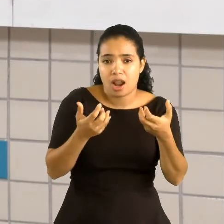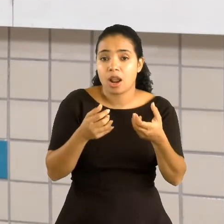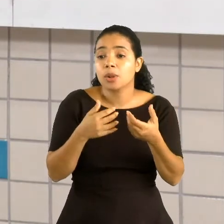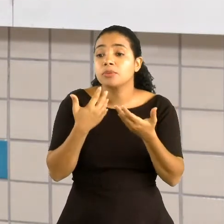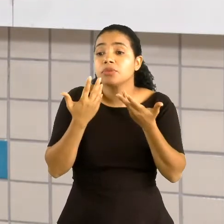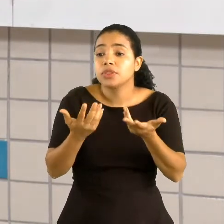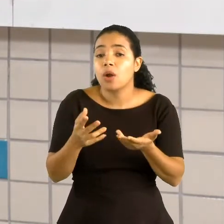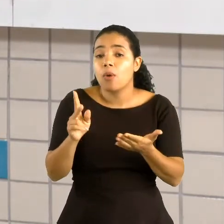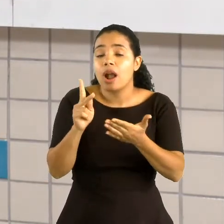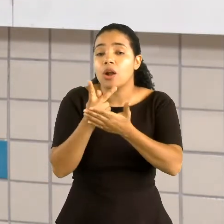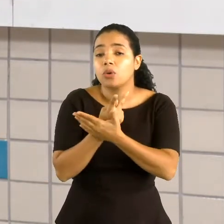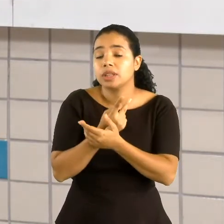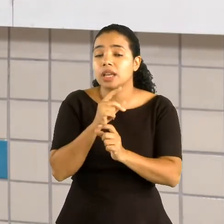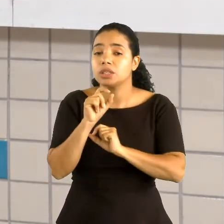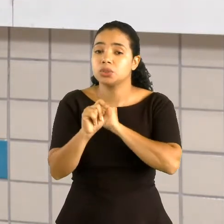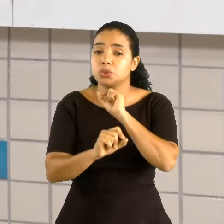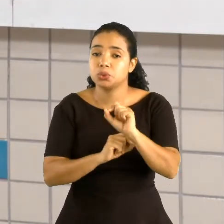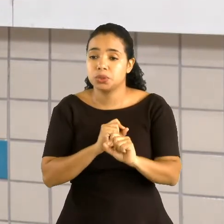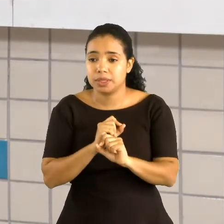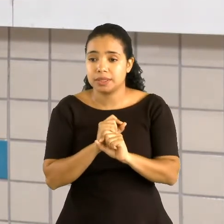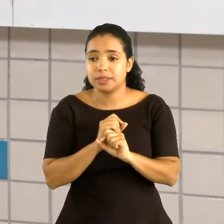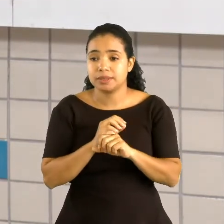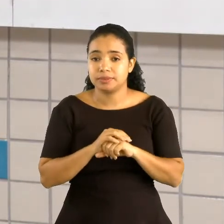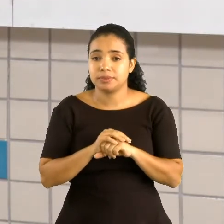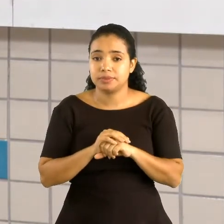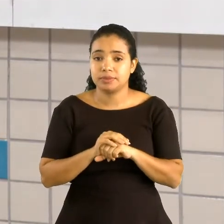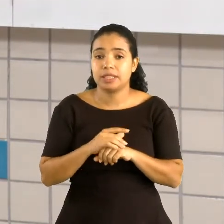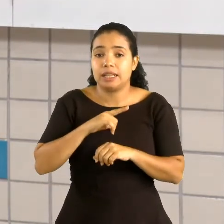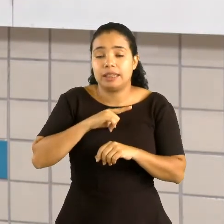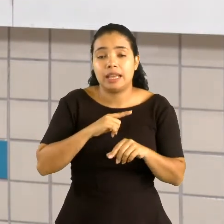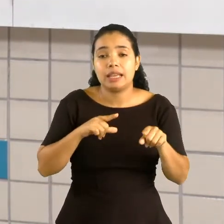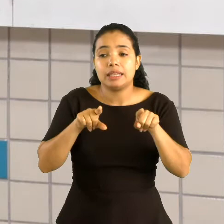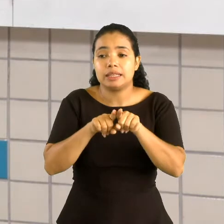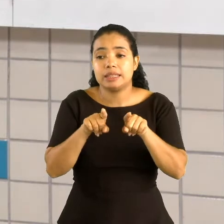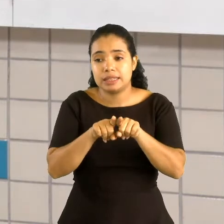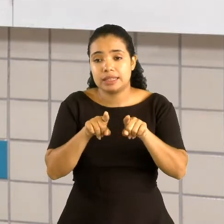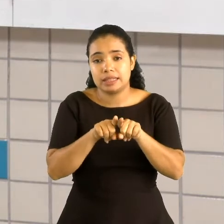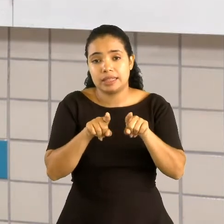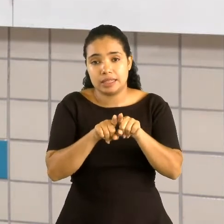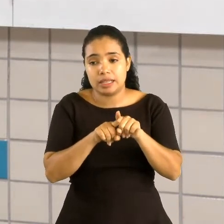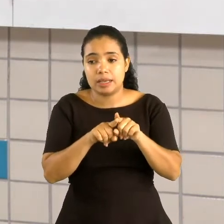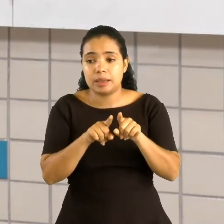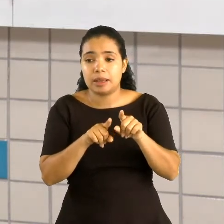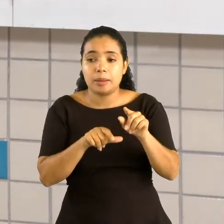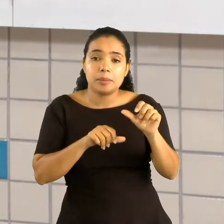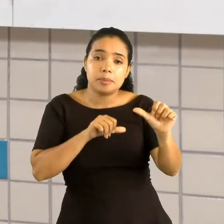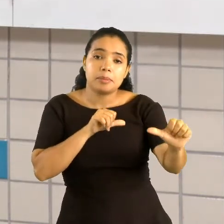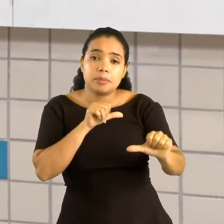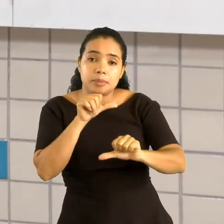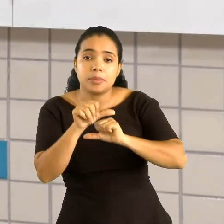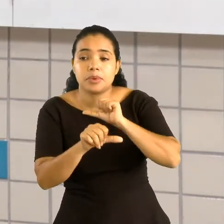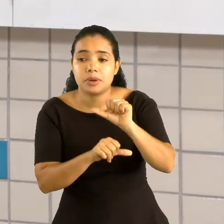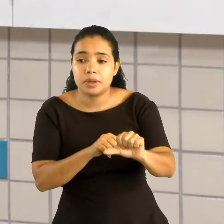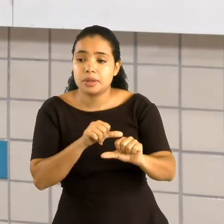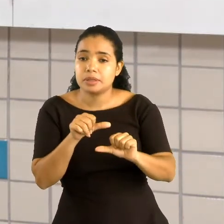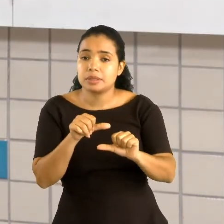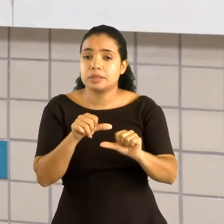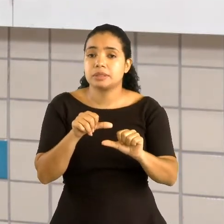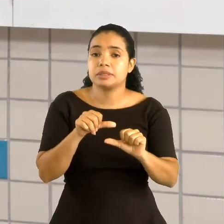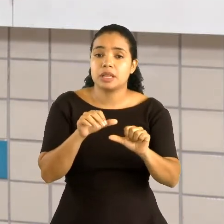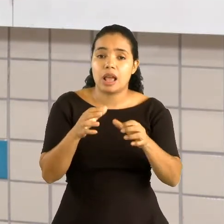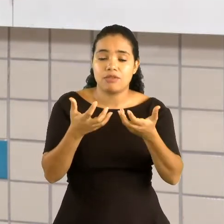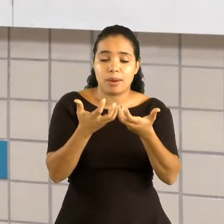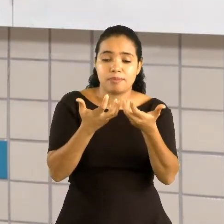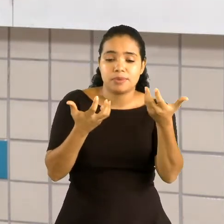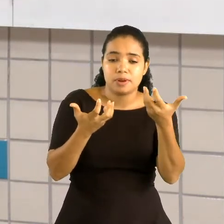camada de gelo, a gente tem o quê? Tem também o redimensionamento delas. Elas vão se